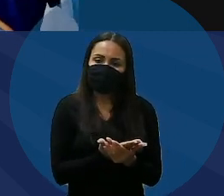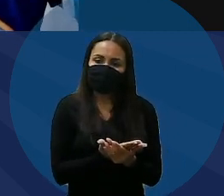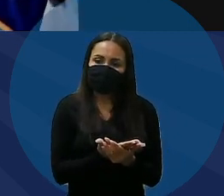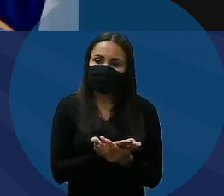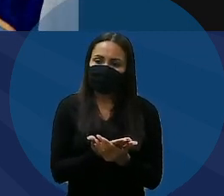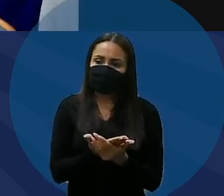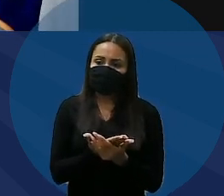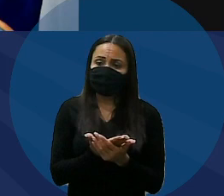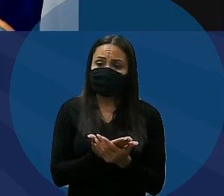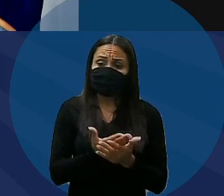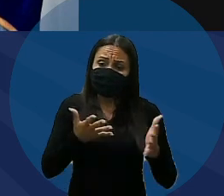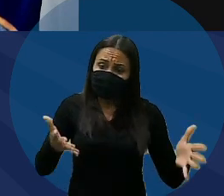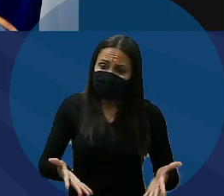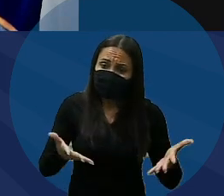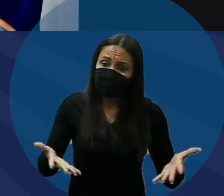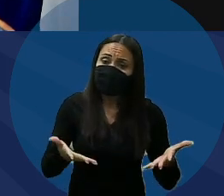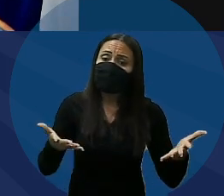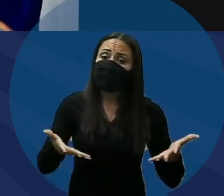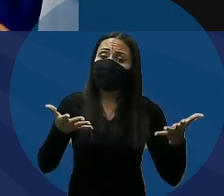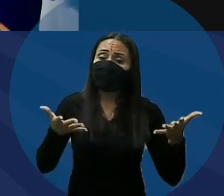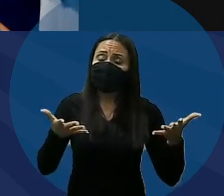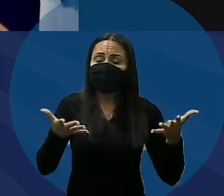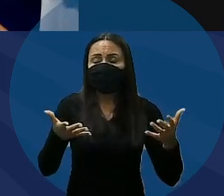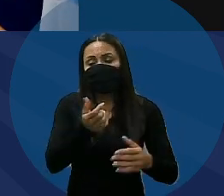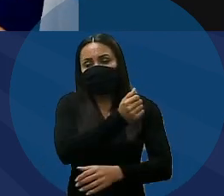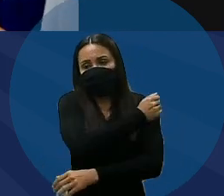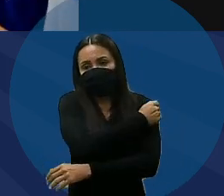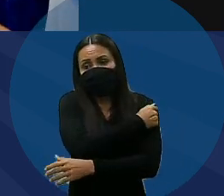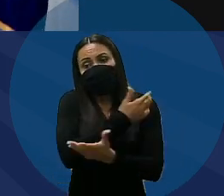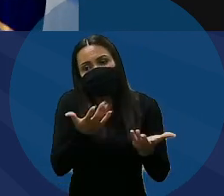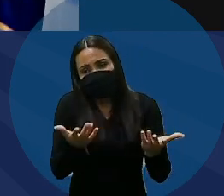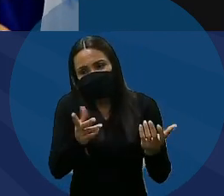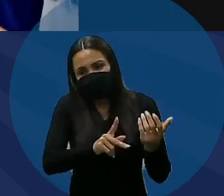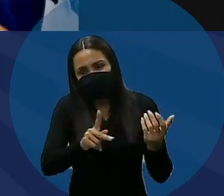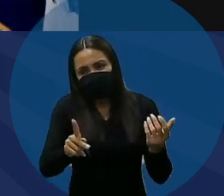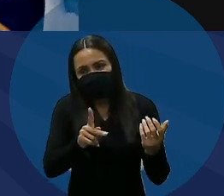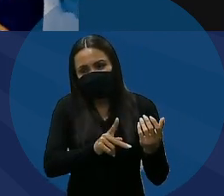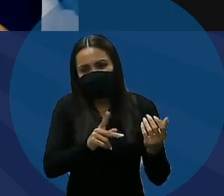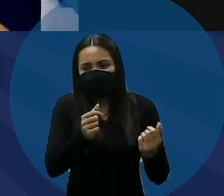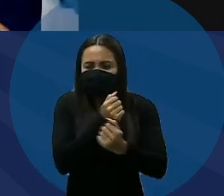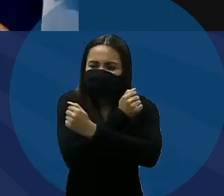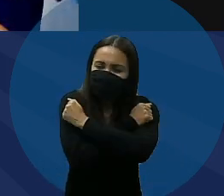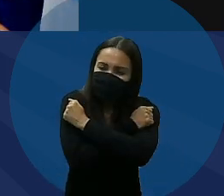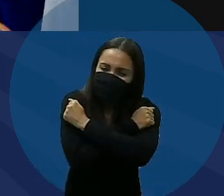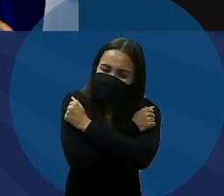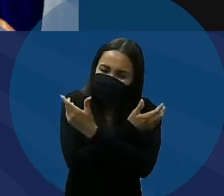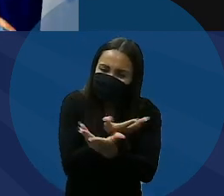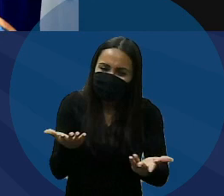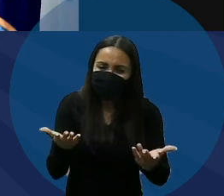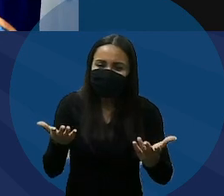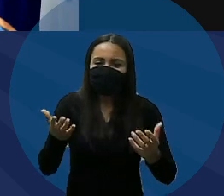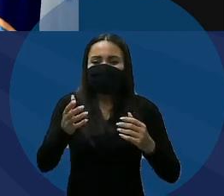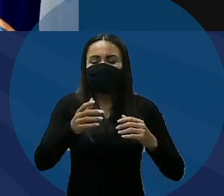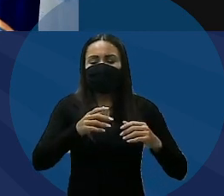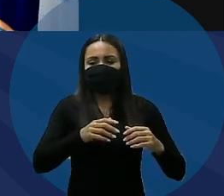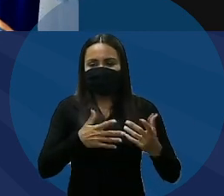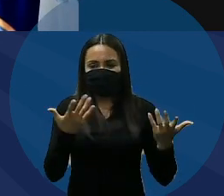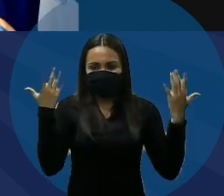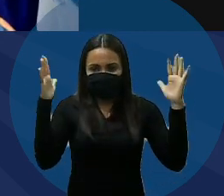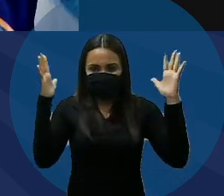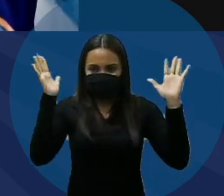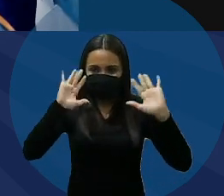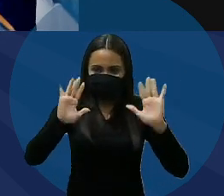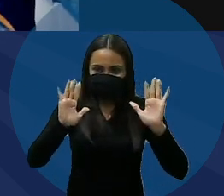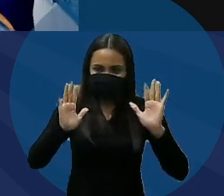a motivação, desculpem, né, dos estudantes. Então, professora, valeu, grande abraço, parabéns pelo trabalho. Valeu, tchau,